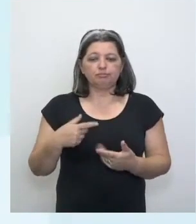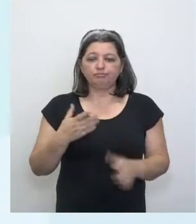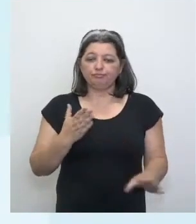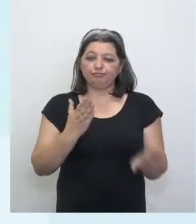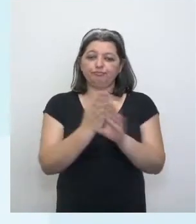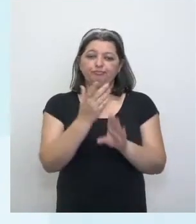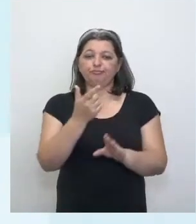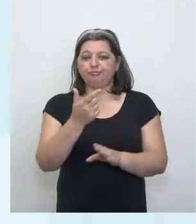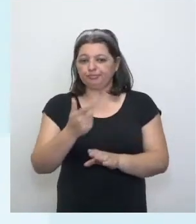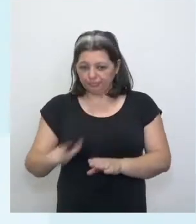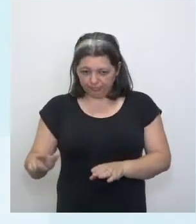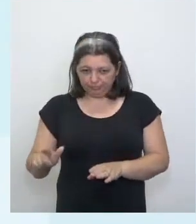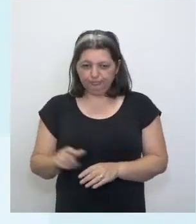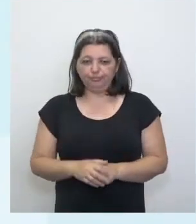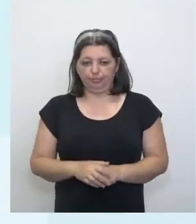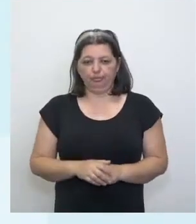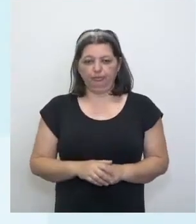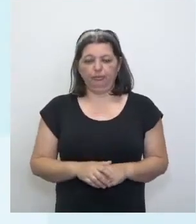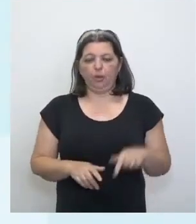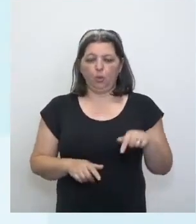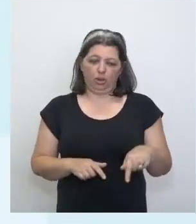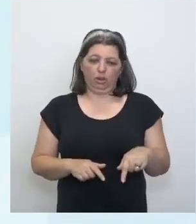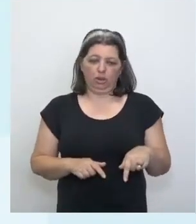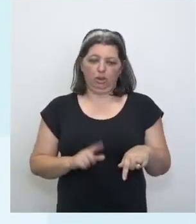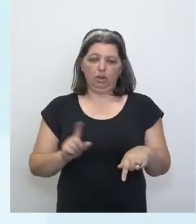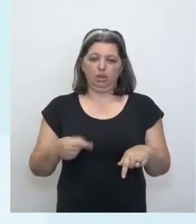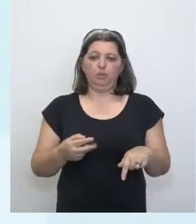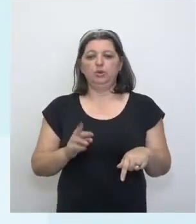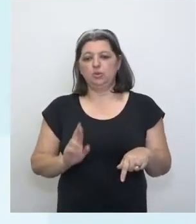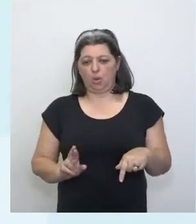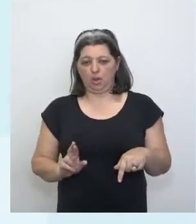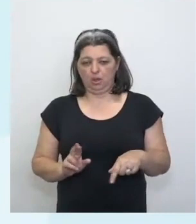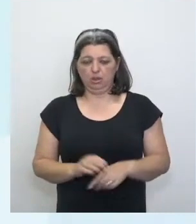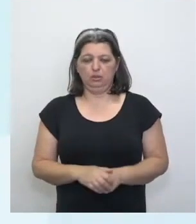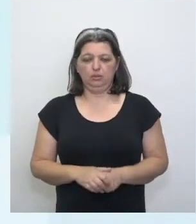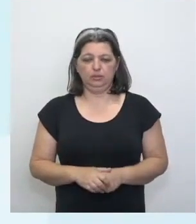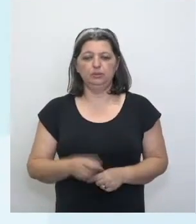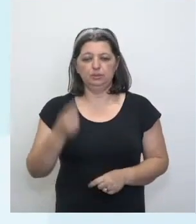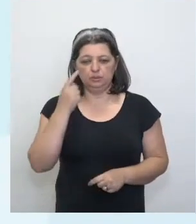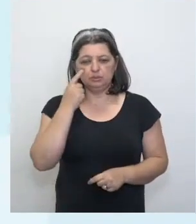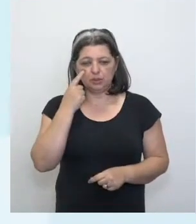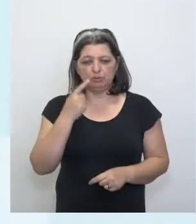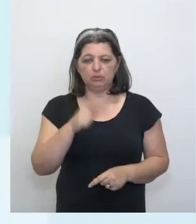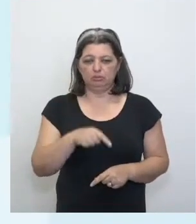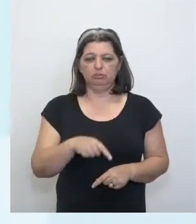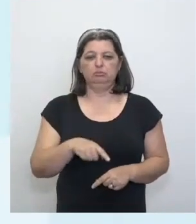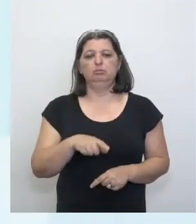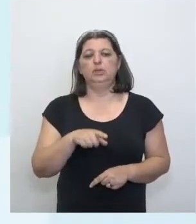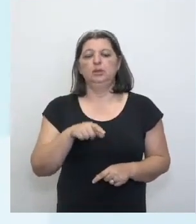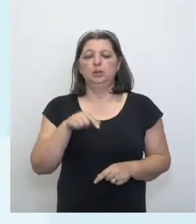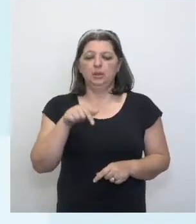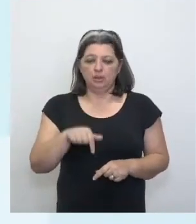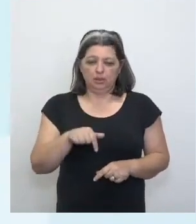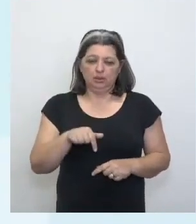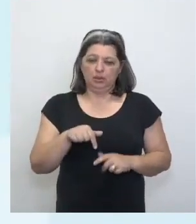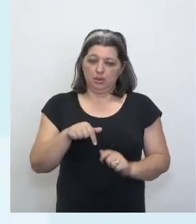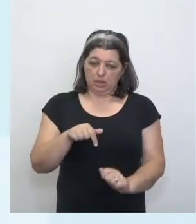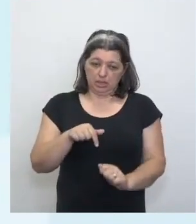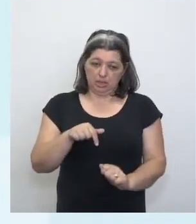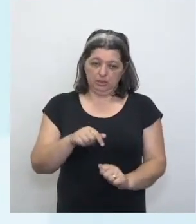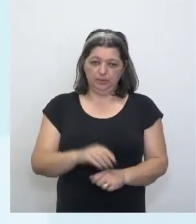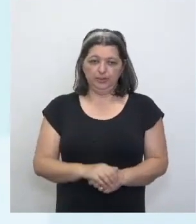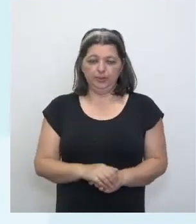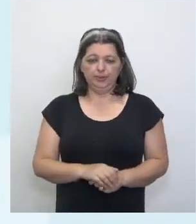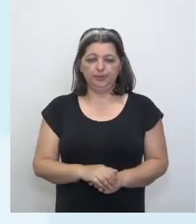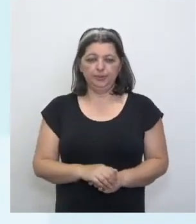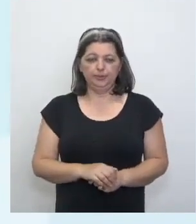novo coeficiente aí para o Q de x e um resto. Então, tem lá, essa setinha vai indicar que eu vou abaixar, aí depois que eu abaixar, eu vou pegar esse